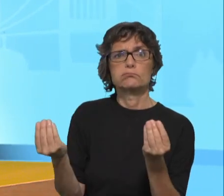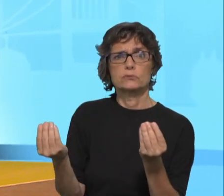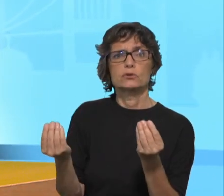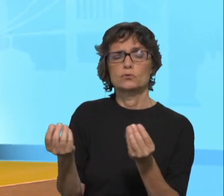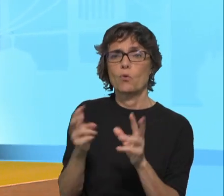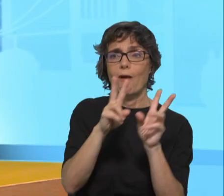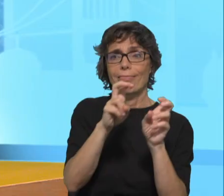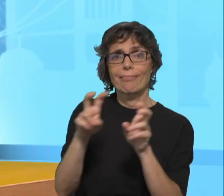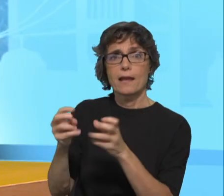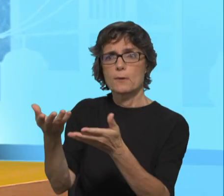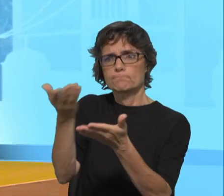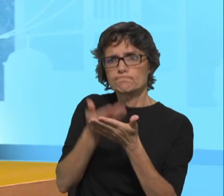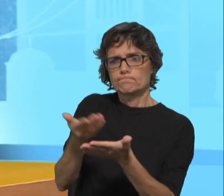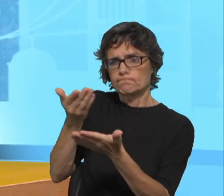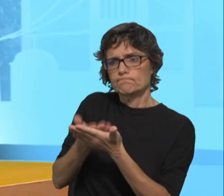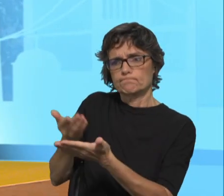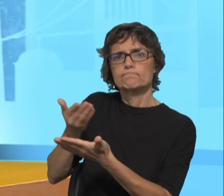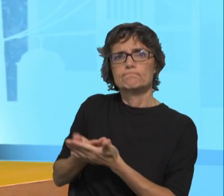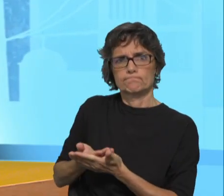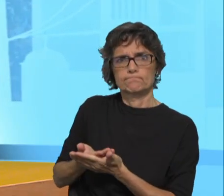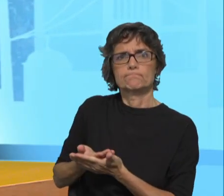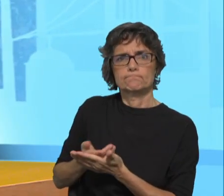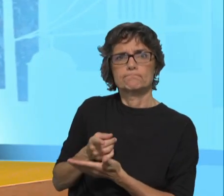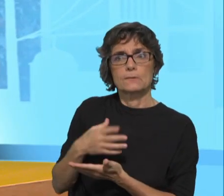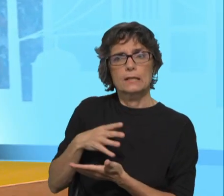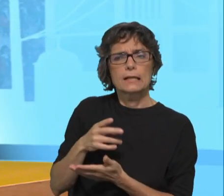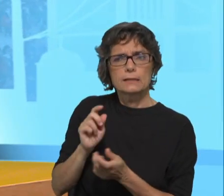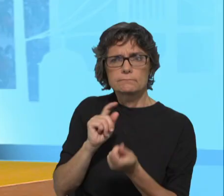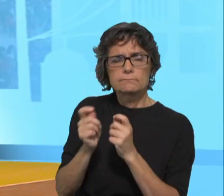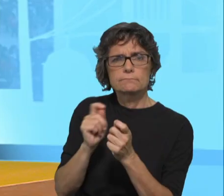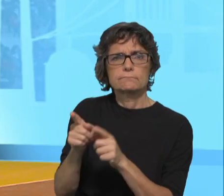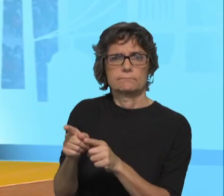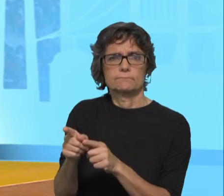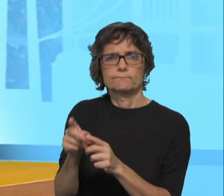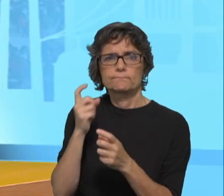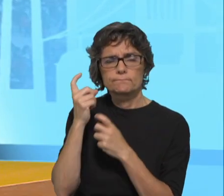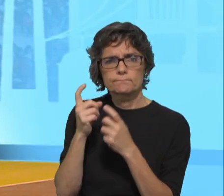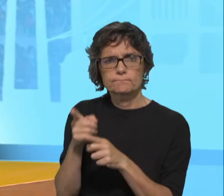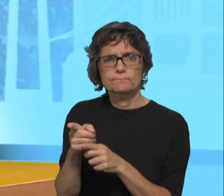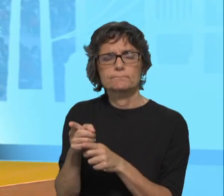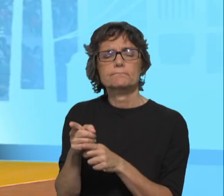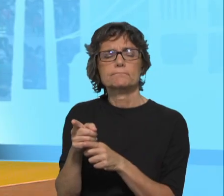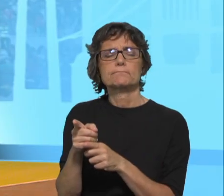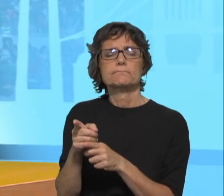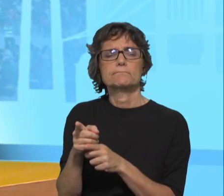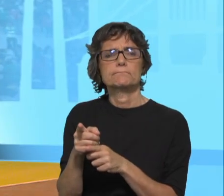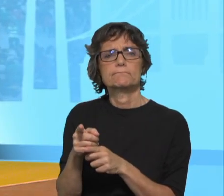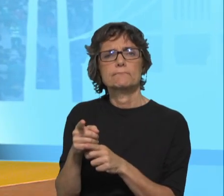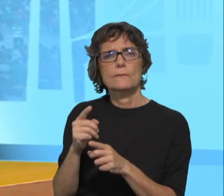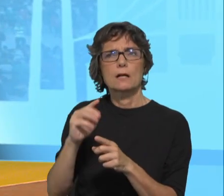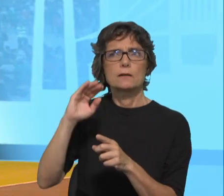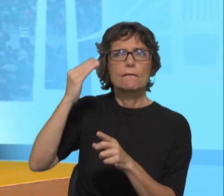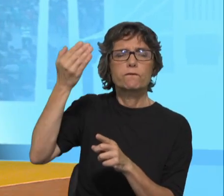temas, ou serão os temas, 10 temas, que eles queiram discutir, que eles queiram refletir, numa perspectiva de